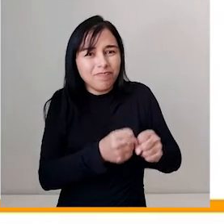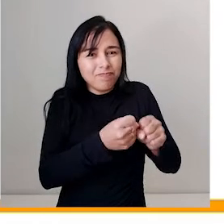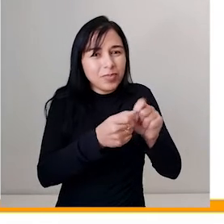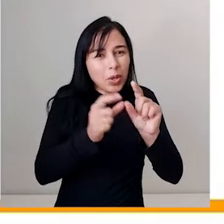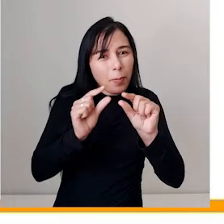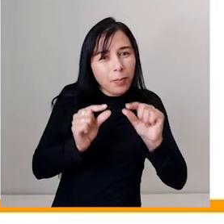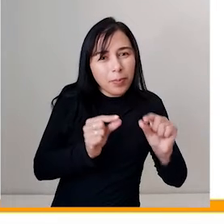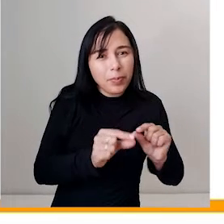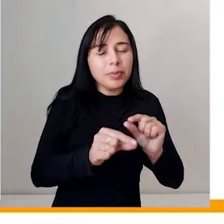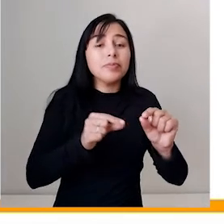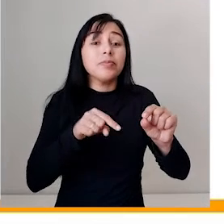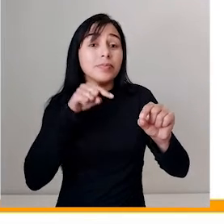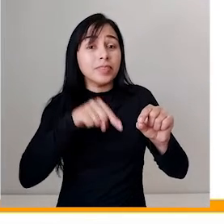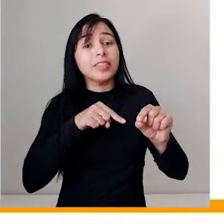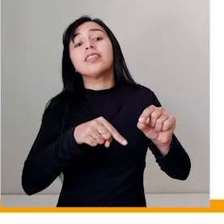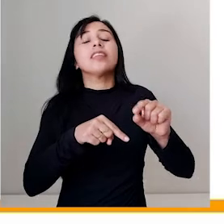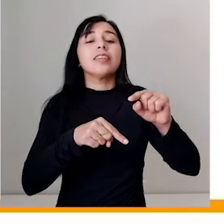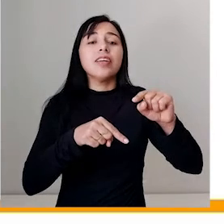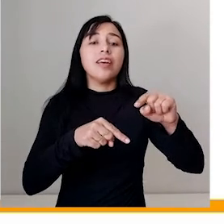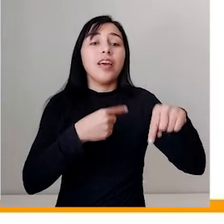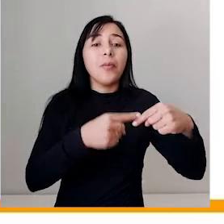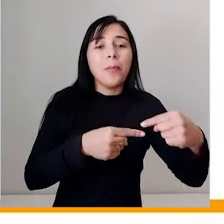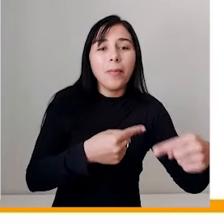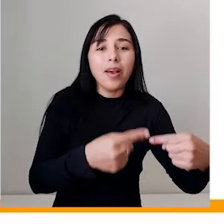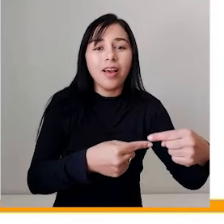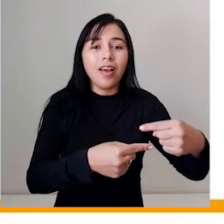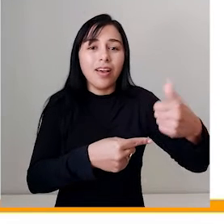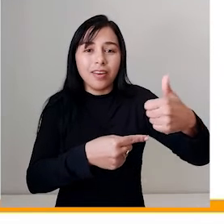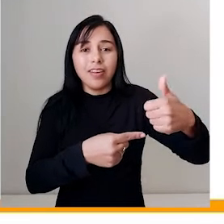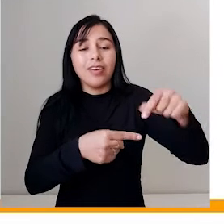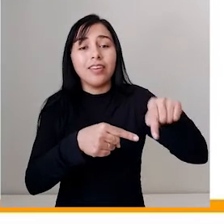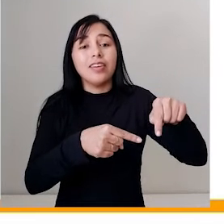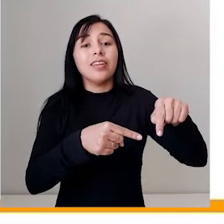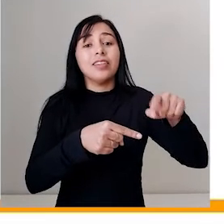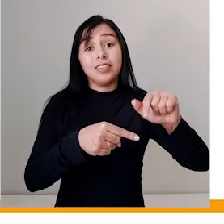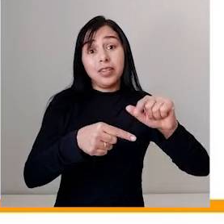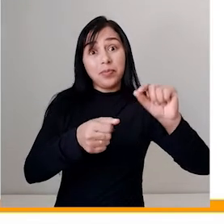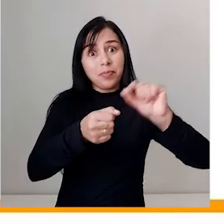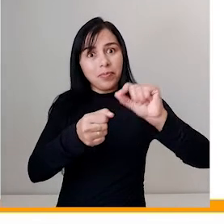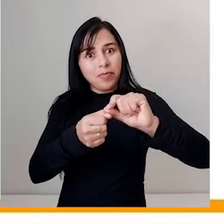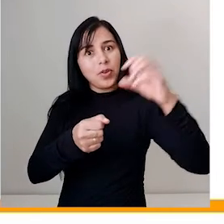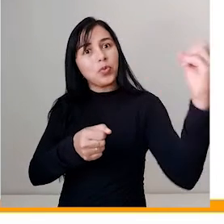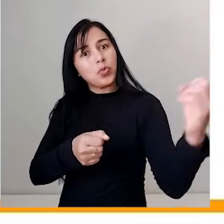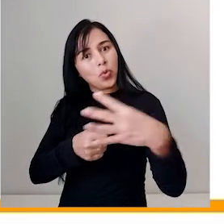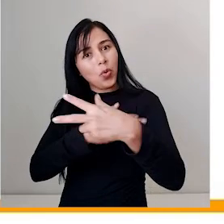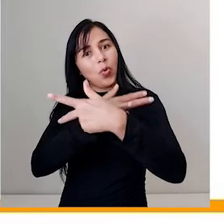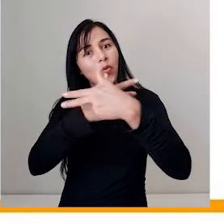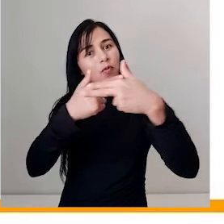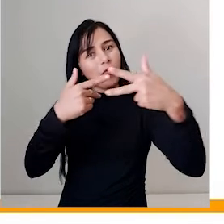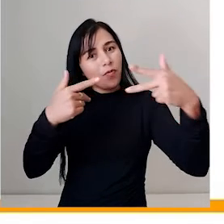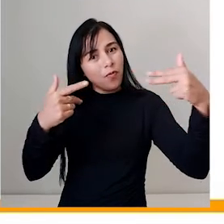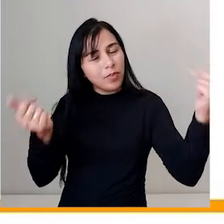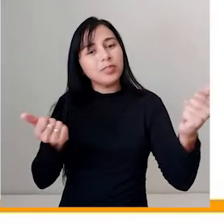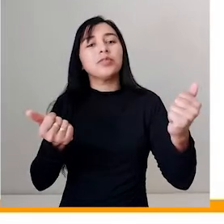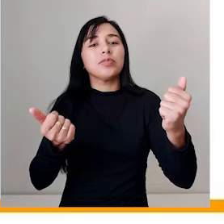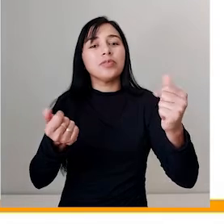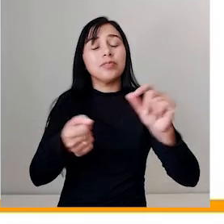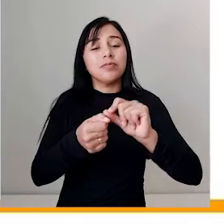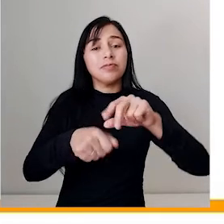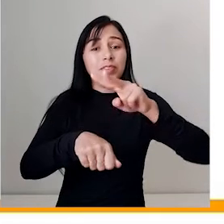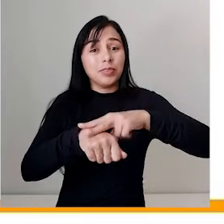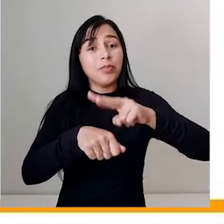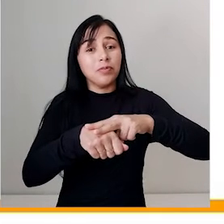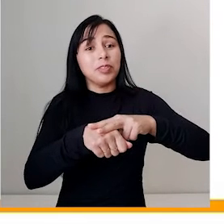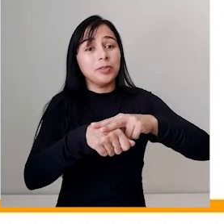são matérias-primas para a fabricação de novos objetos de vidro. Depois